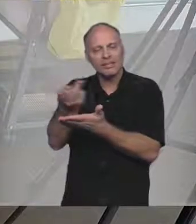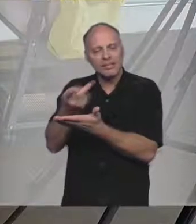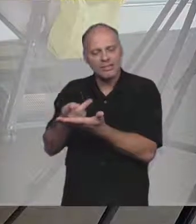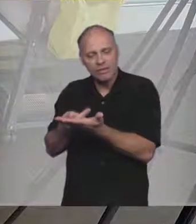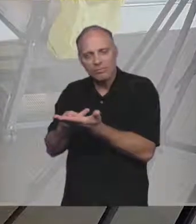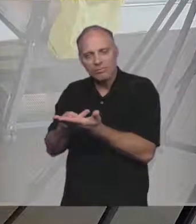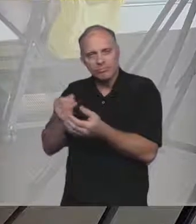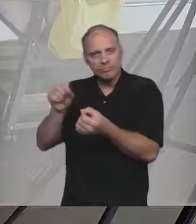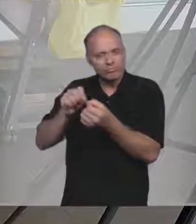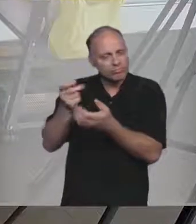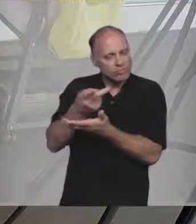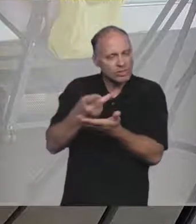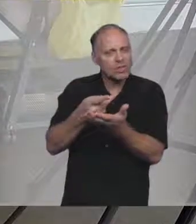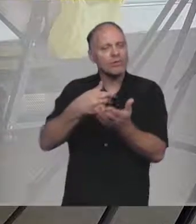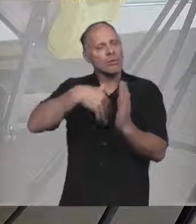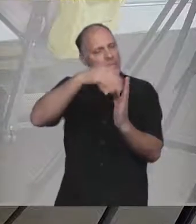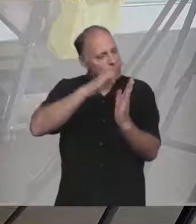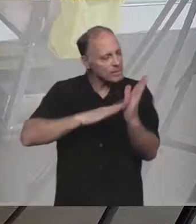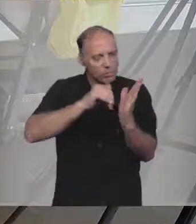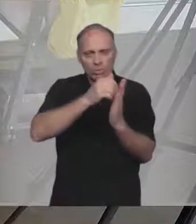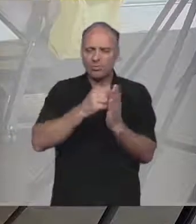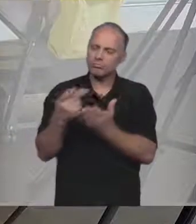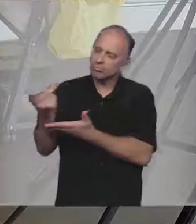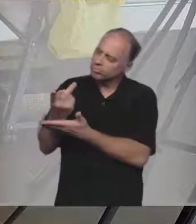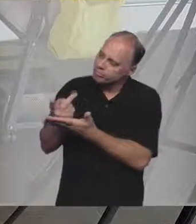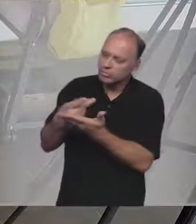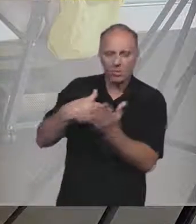estudar desenho e pintura.